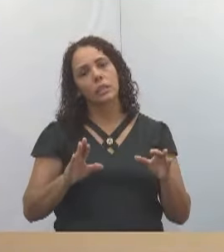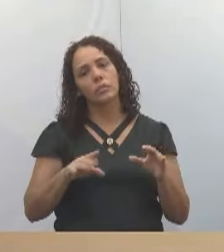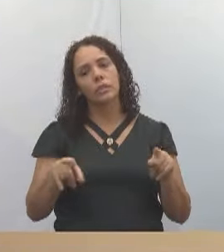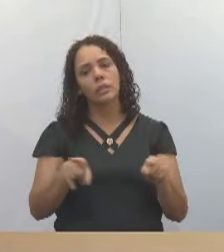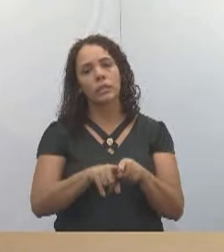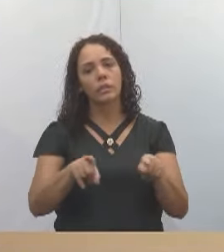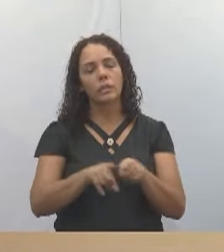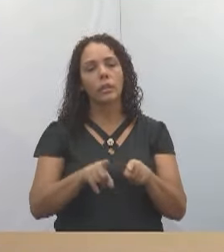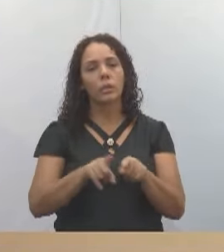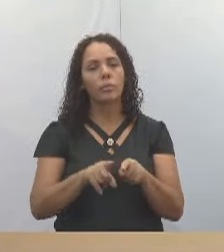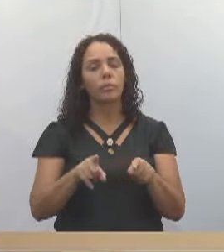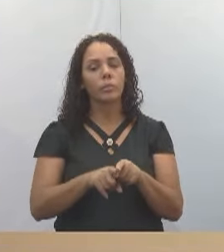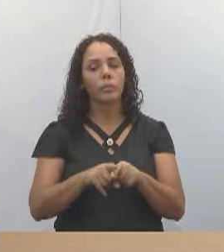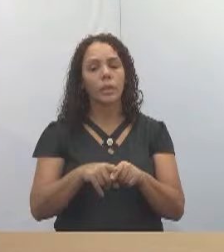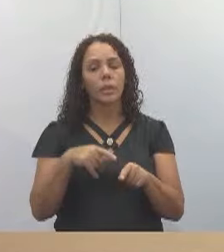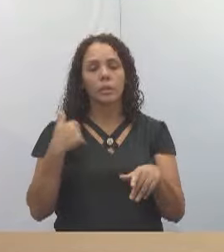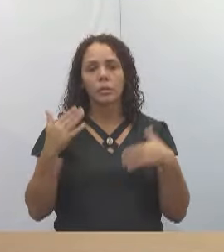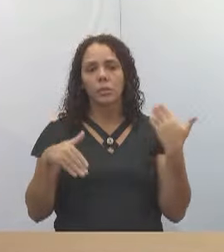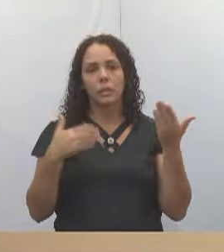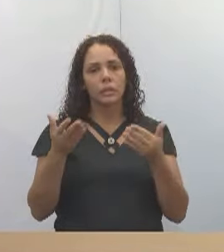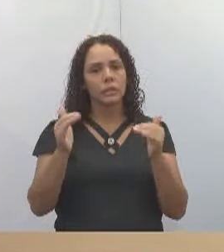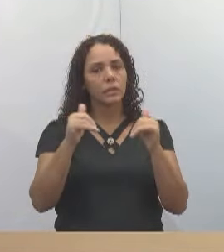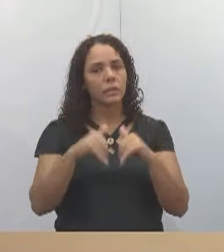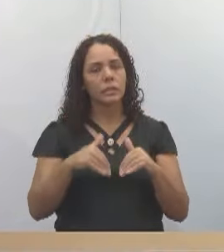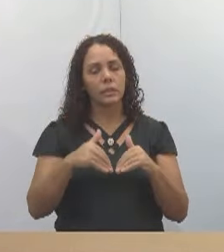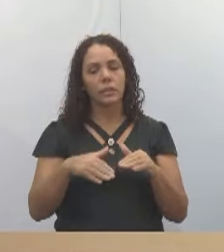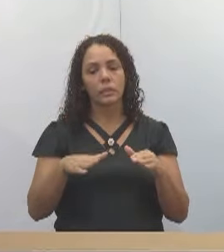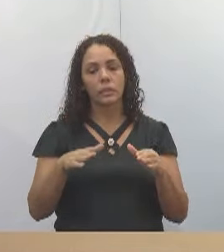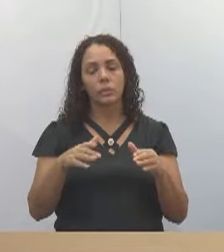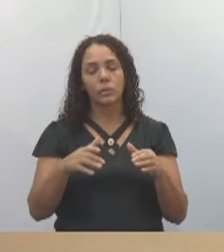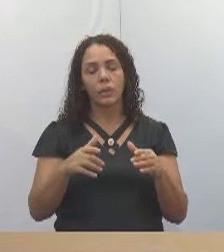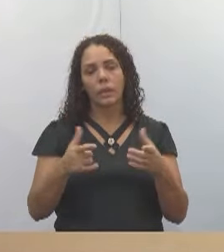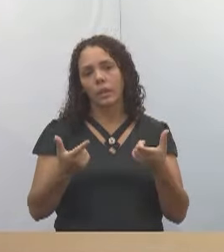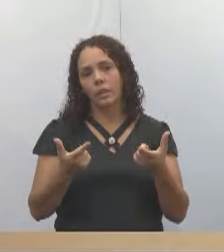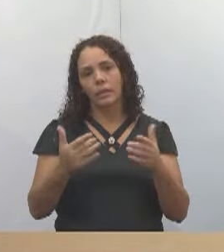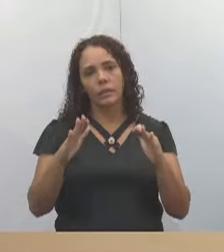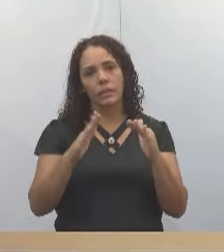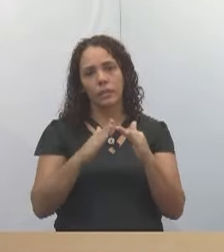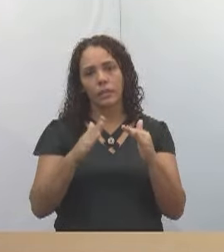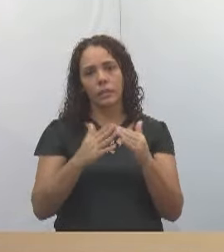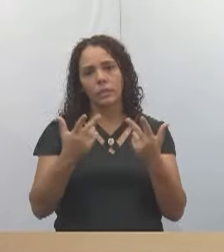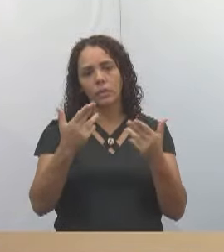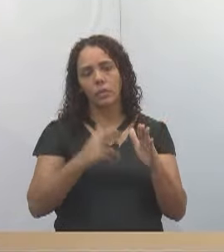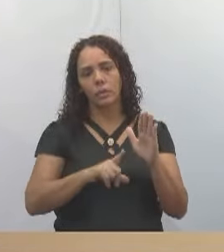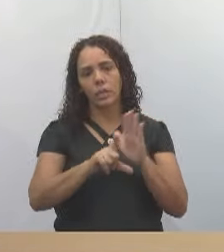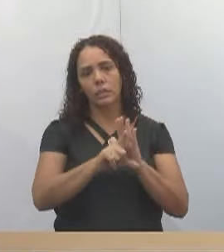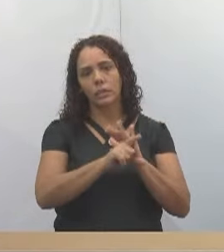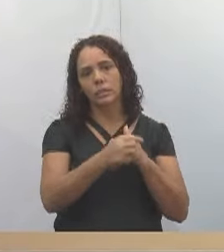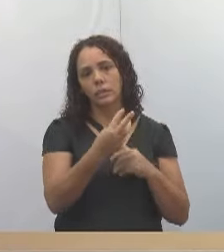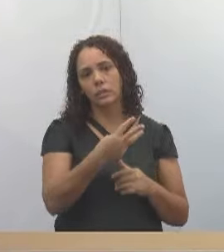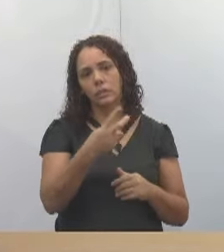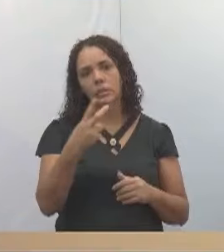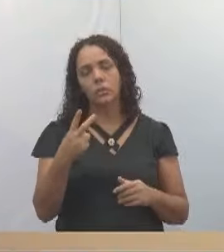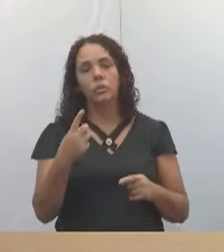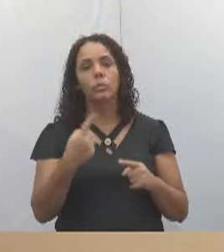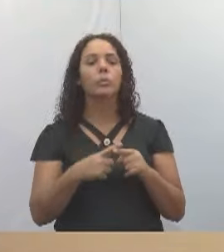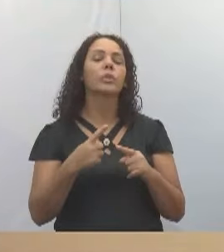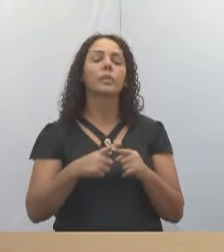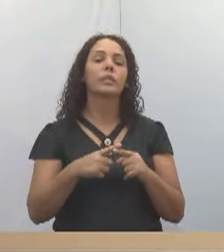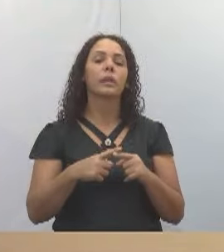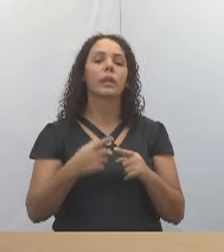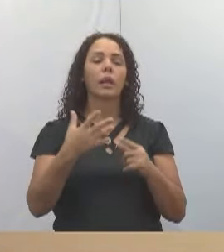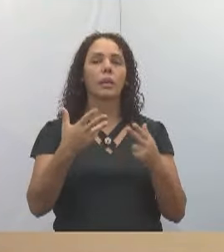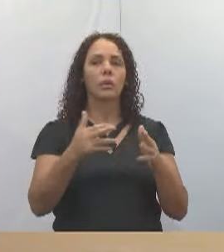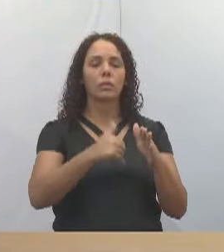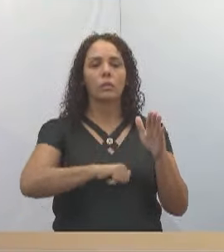artigo 32 da Lei Federal nº 9.605, de 98, e, portanto, se caracteriza pelo crime de maus-tratos,